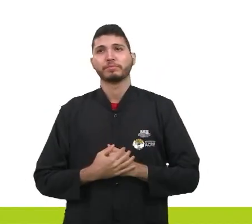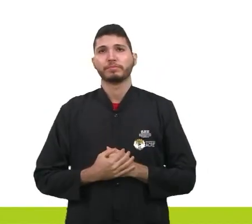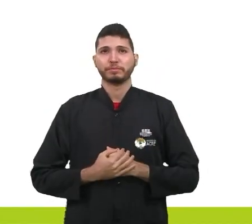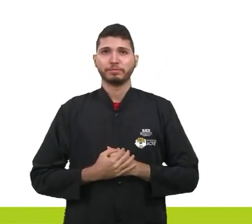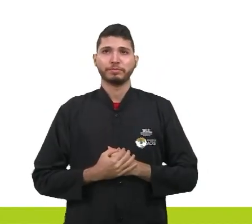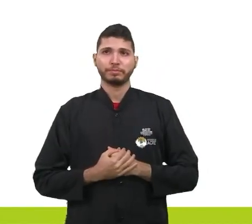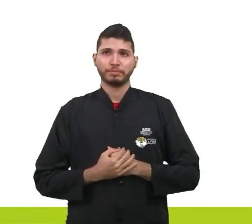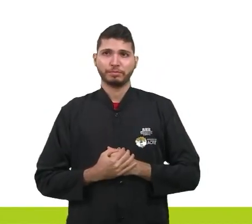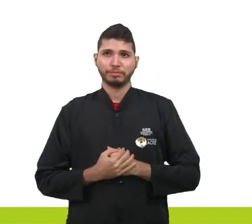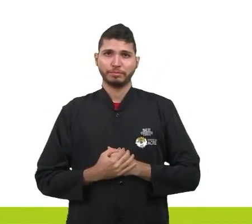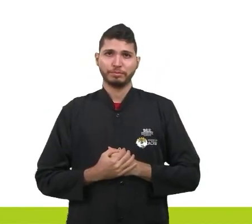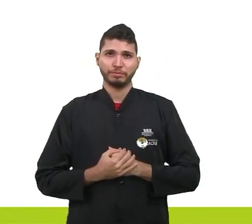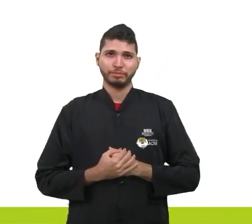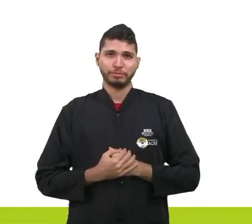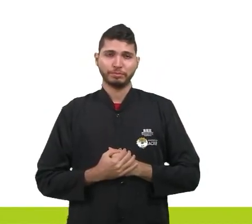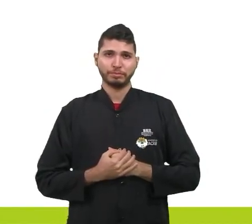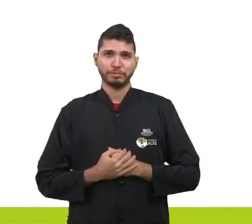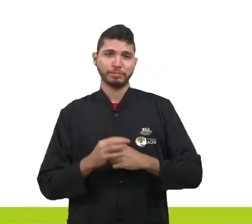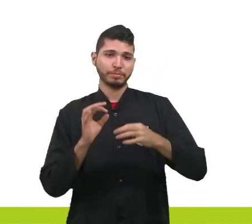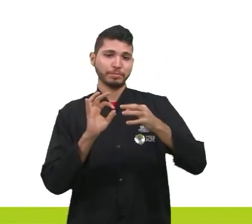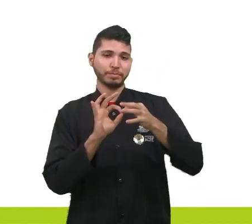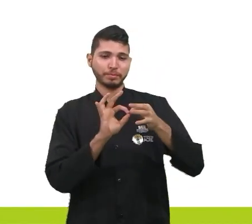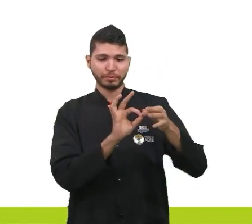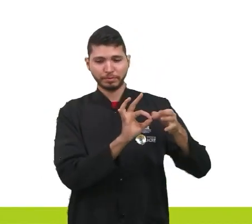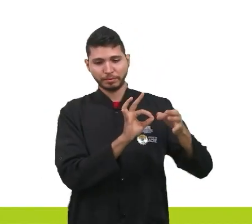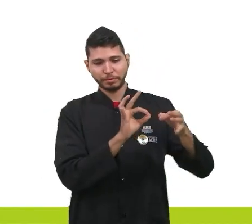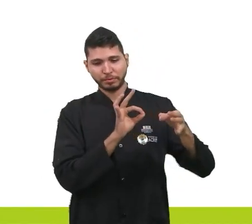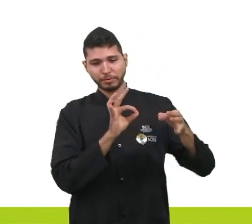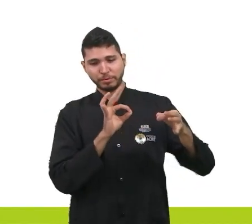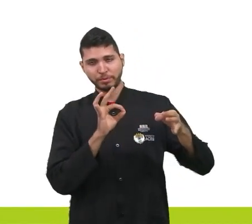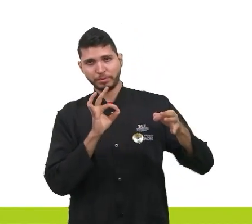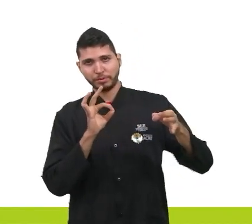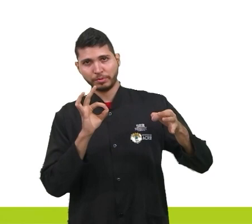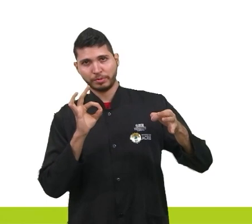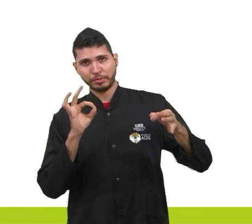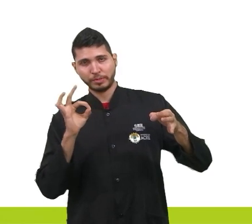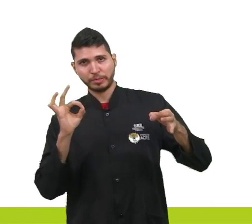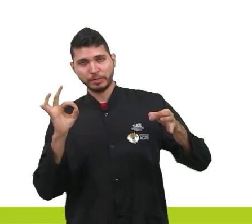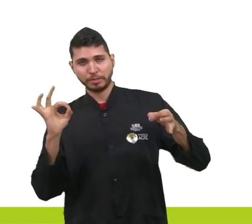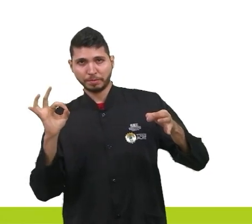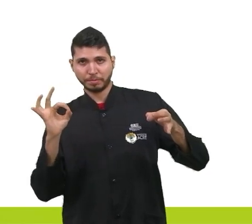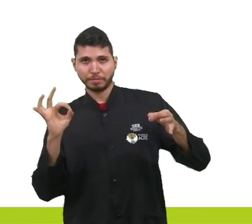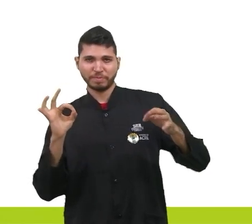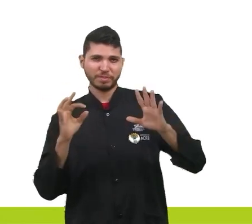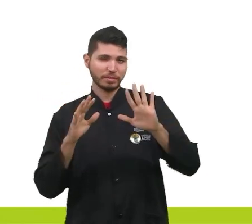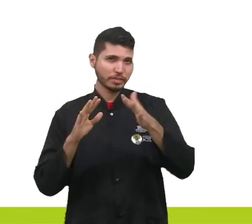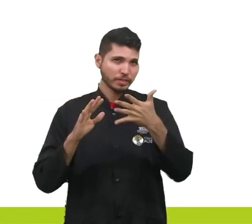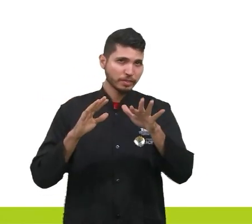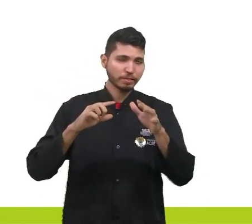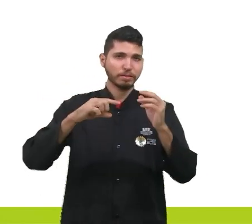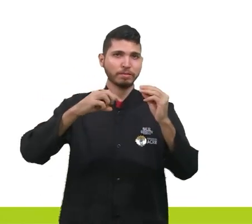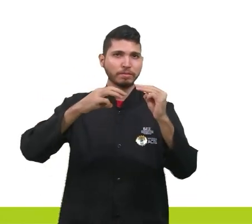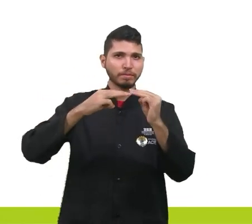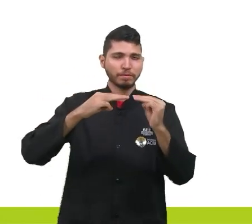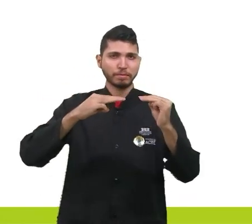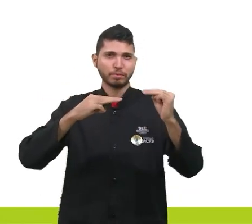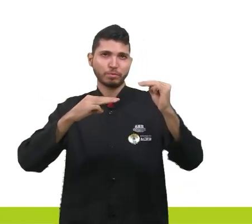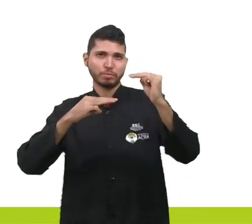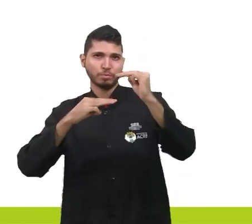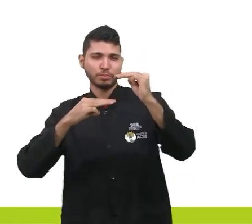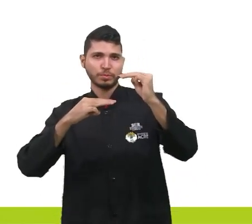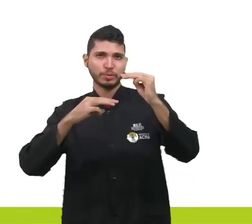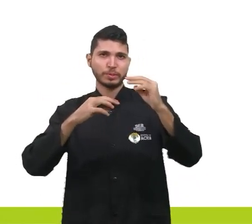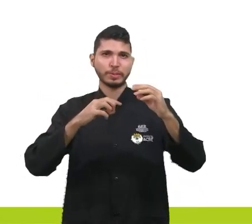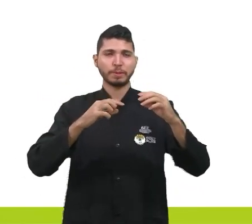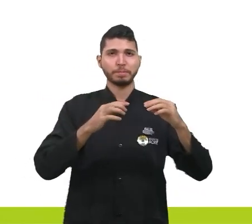conforme a latitude vai aumentando e vai chegando aí entre média latitude, sempre observando tanto em direção ao Trópico